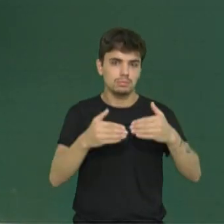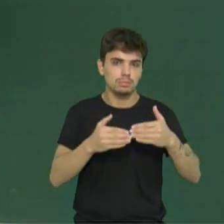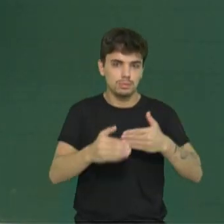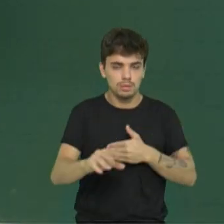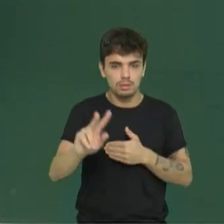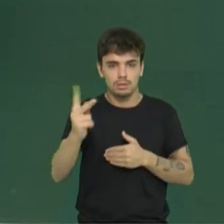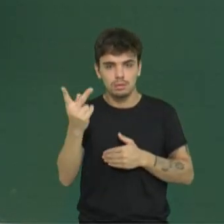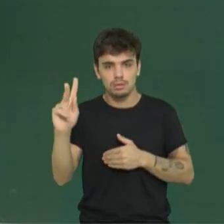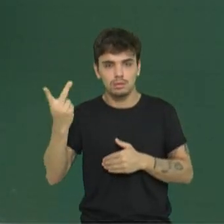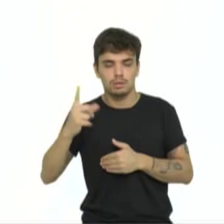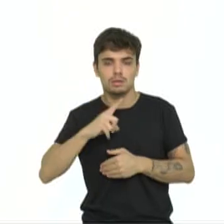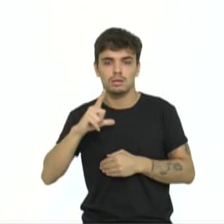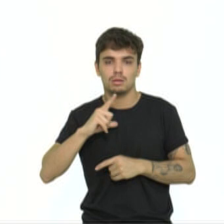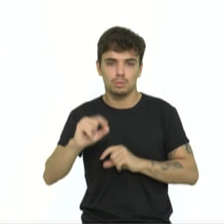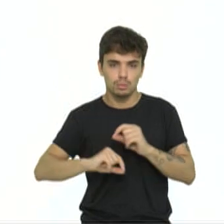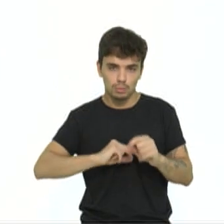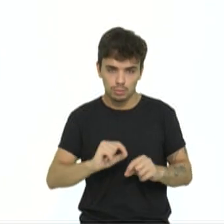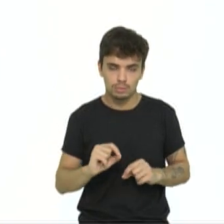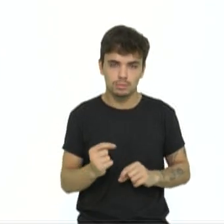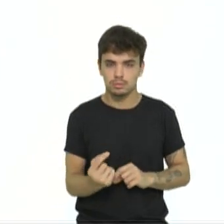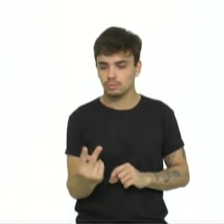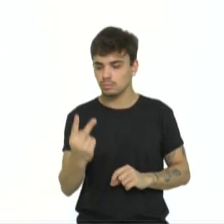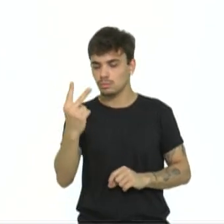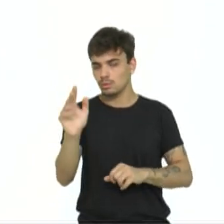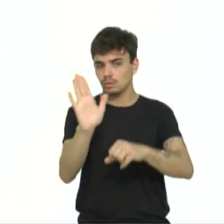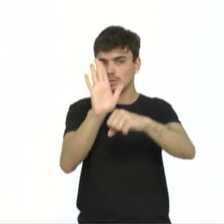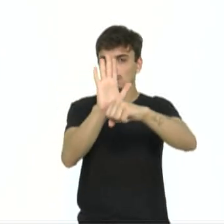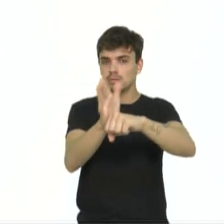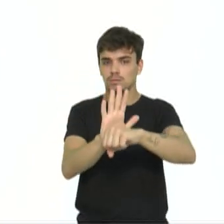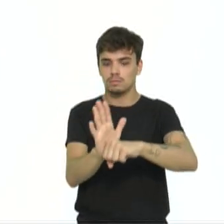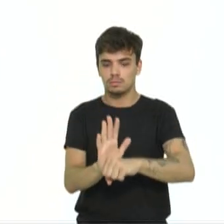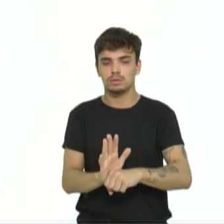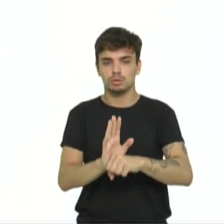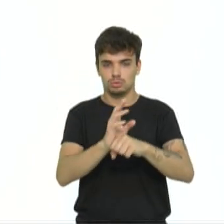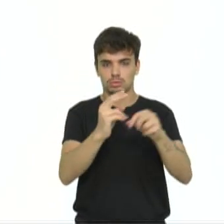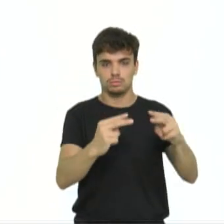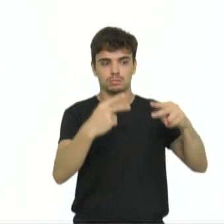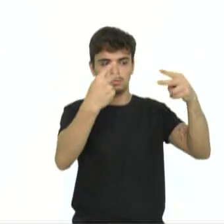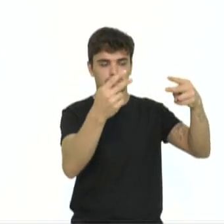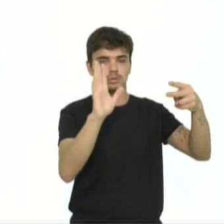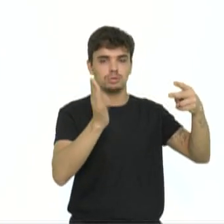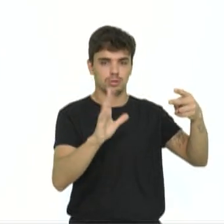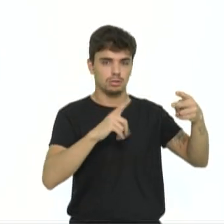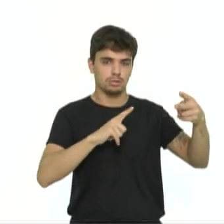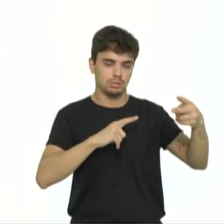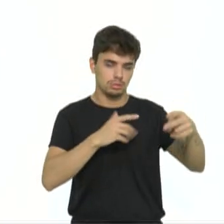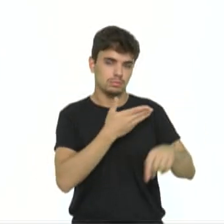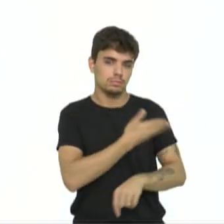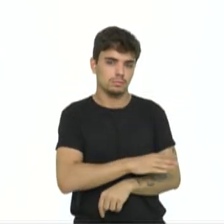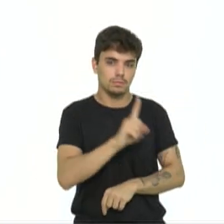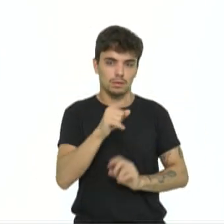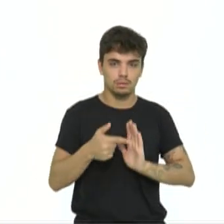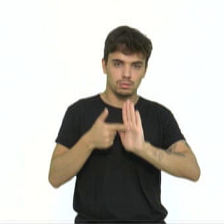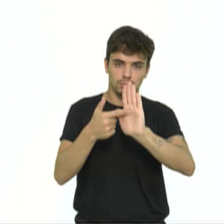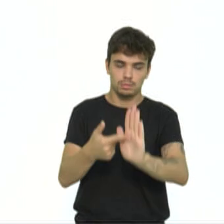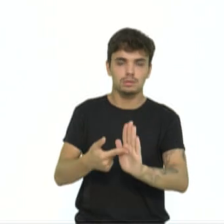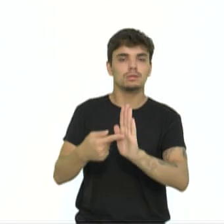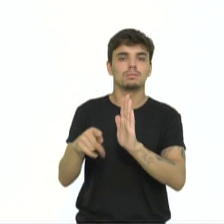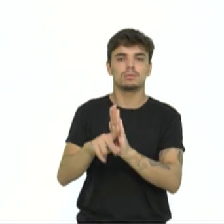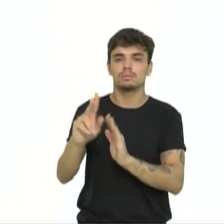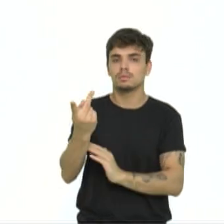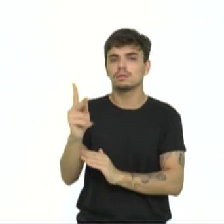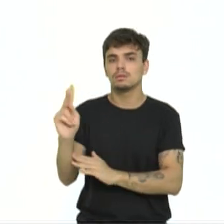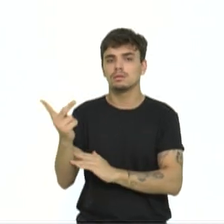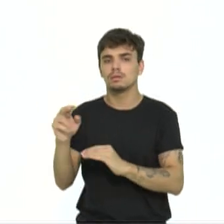hop, nós vamos deixar aqui dois vídeos, como já é o nosso costume, né? Uma apresentação de hip hop